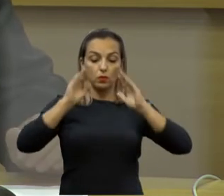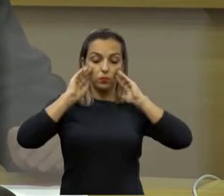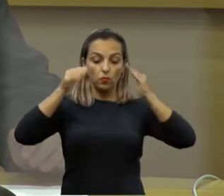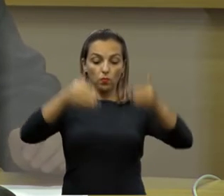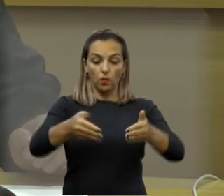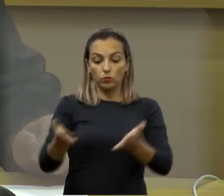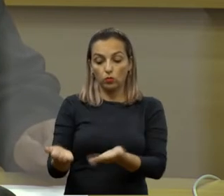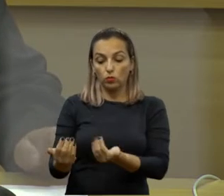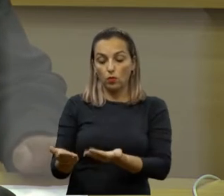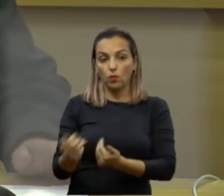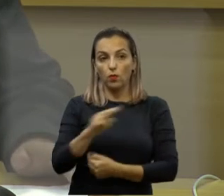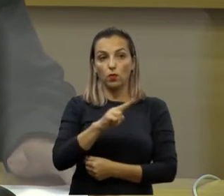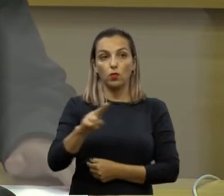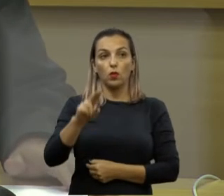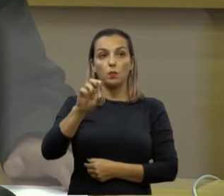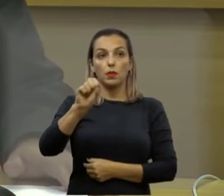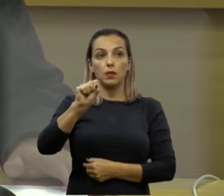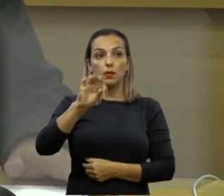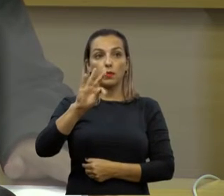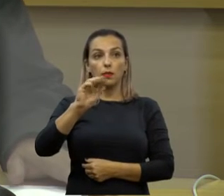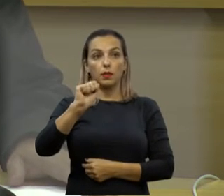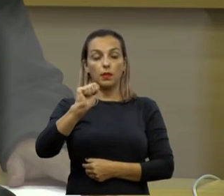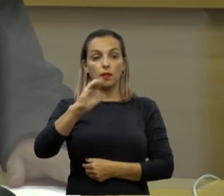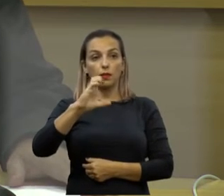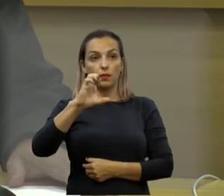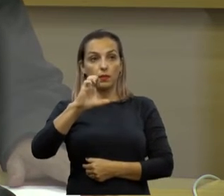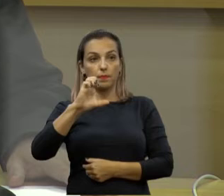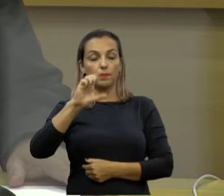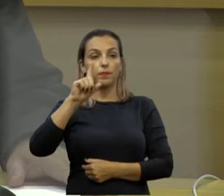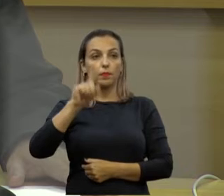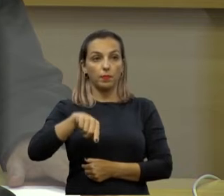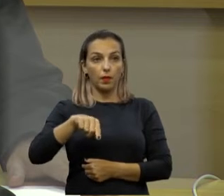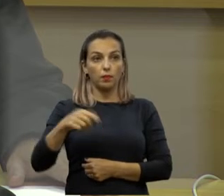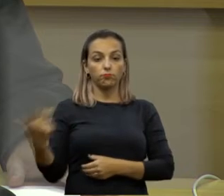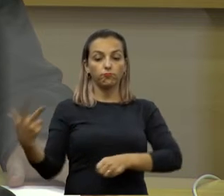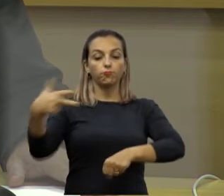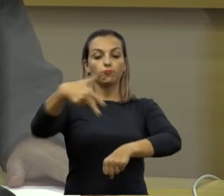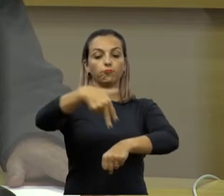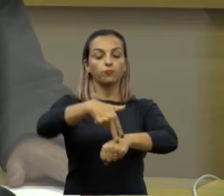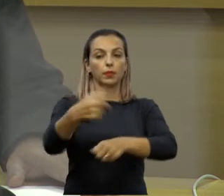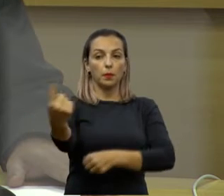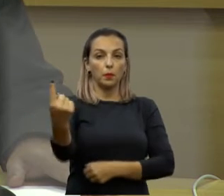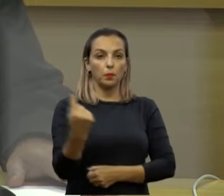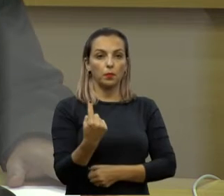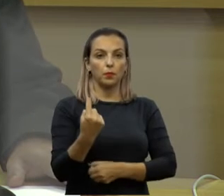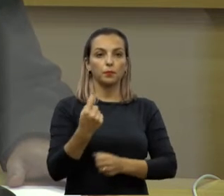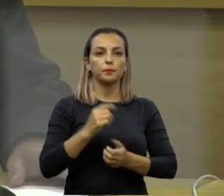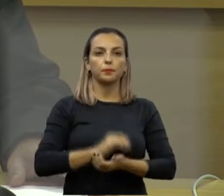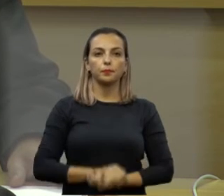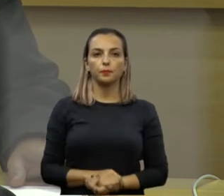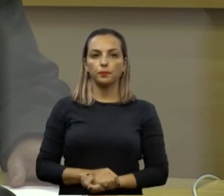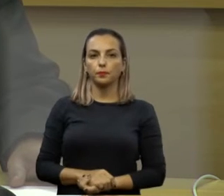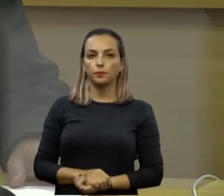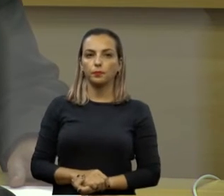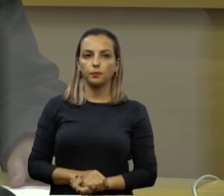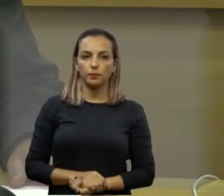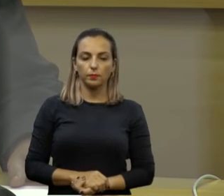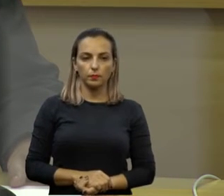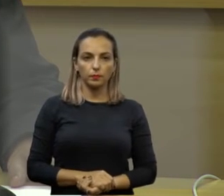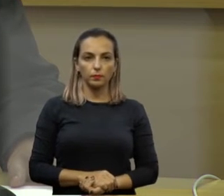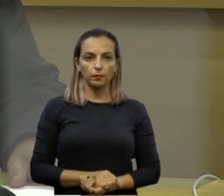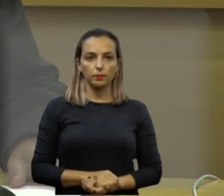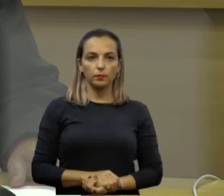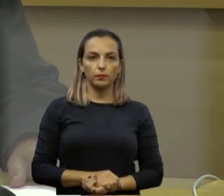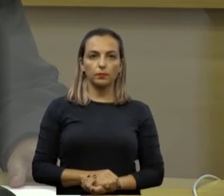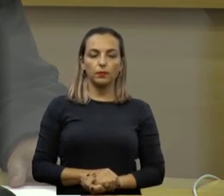a juventude state Chaves Então vamos Receber a